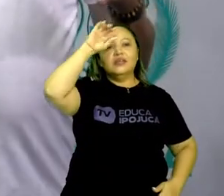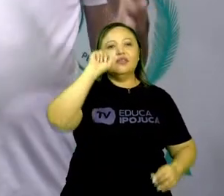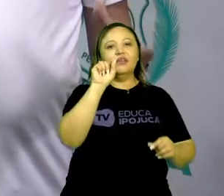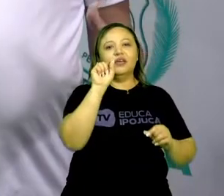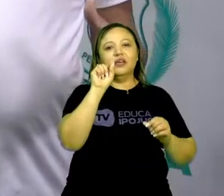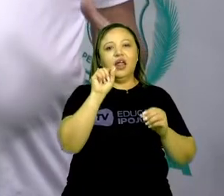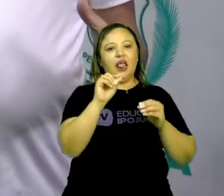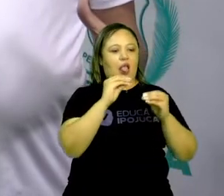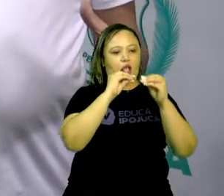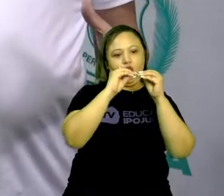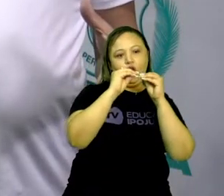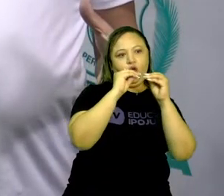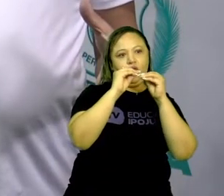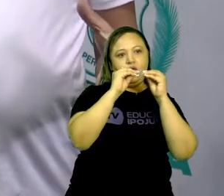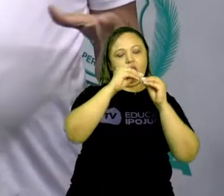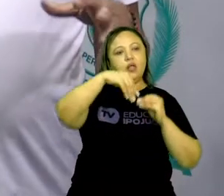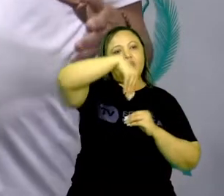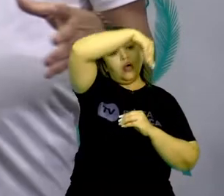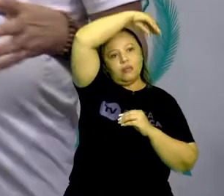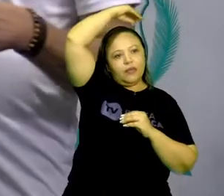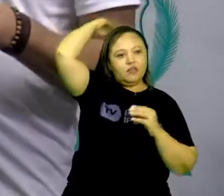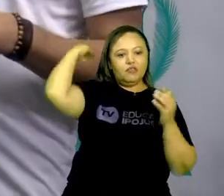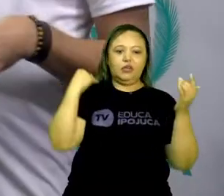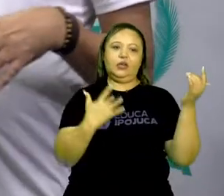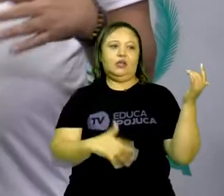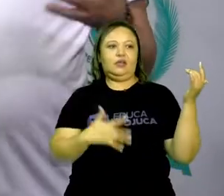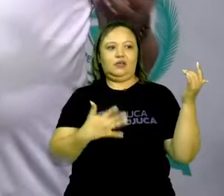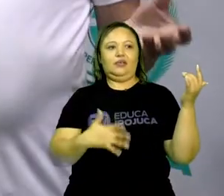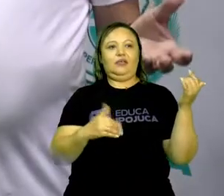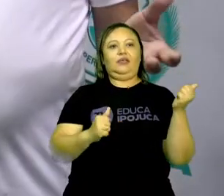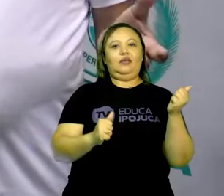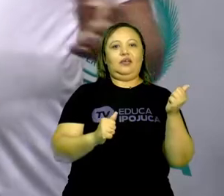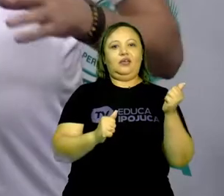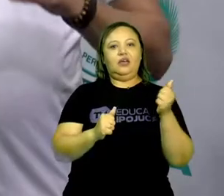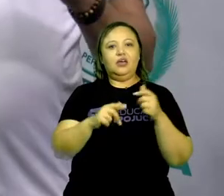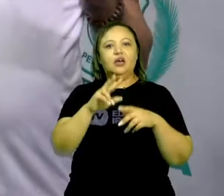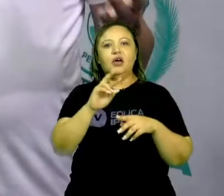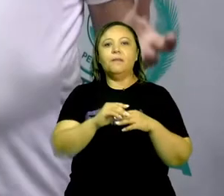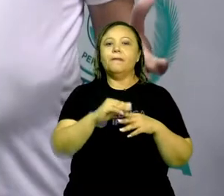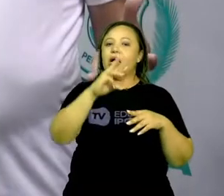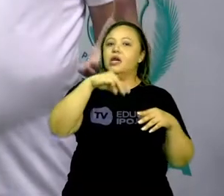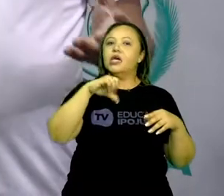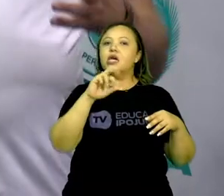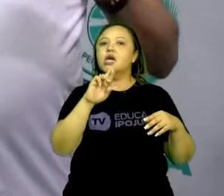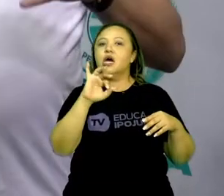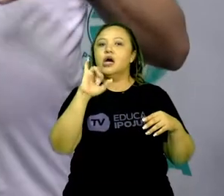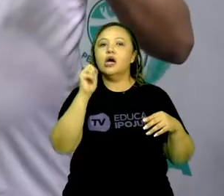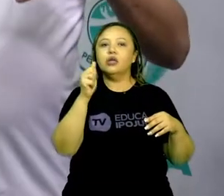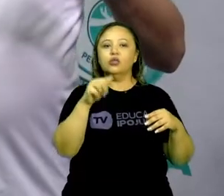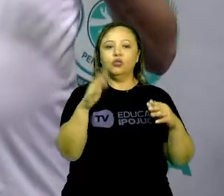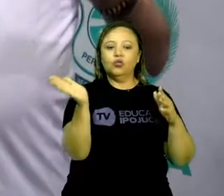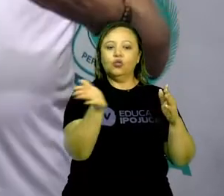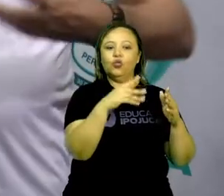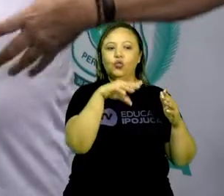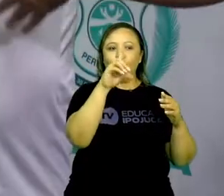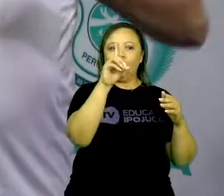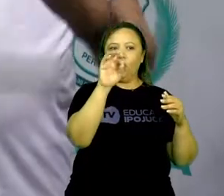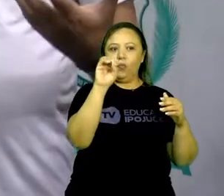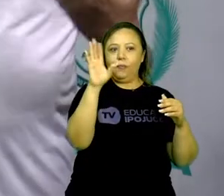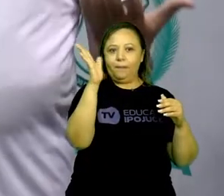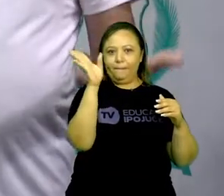novelas mexicanas, ok? Sabe, Maria do Bairro, A Usurpadora, são